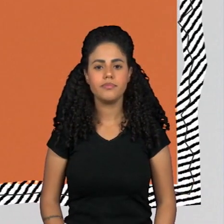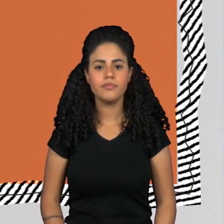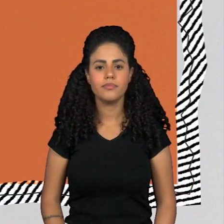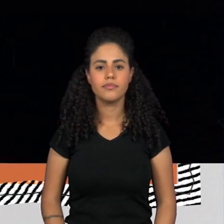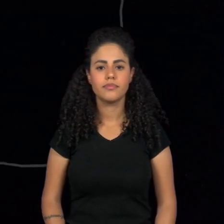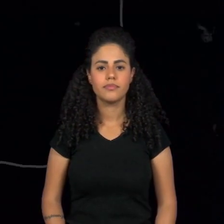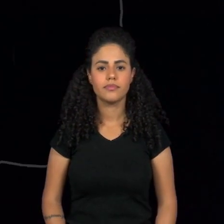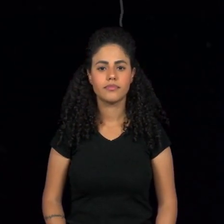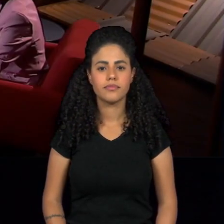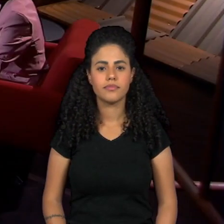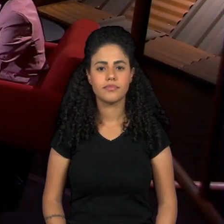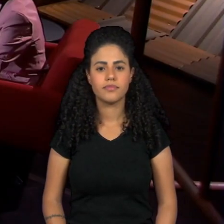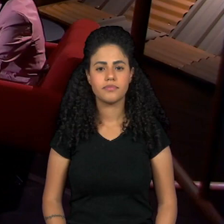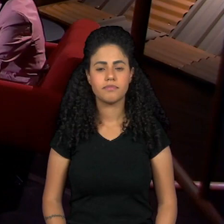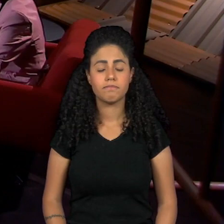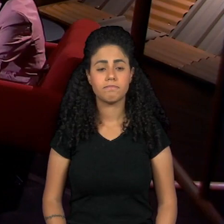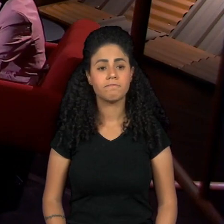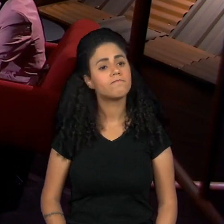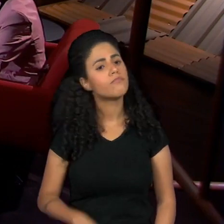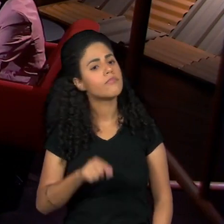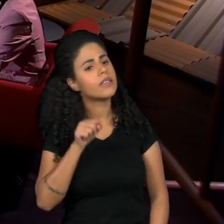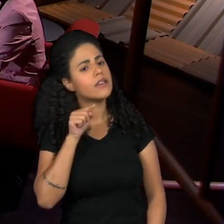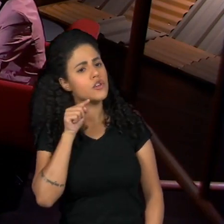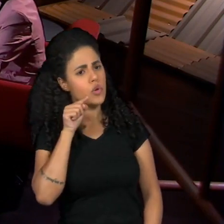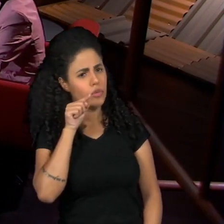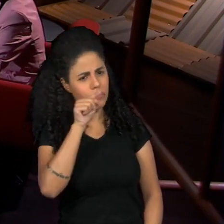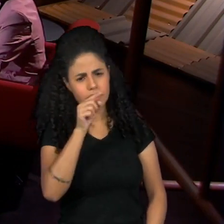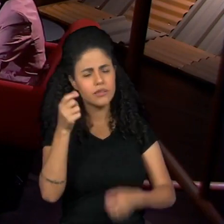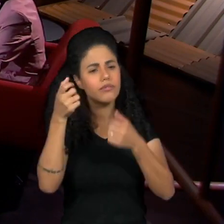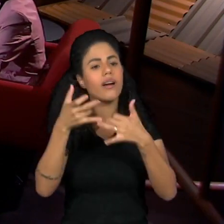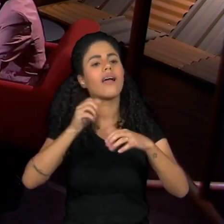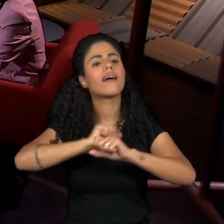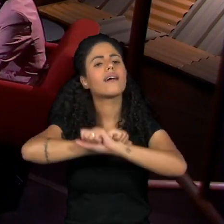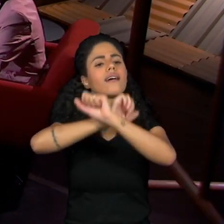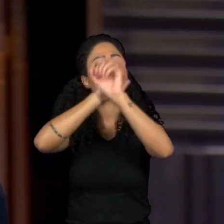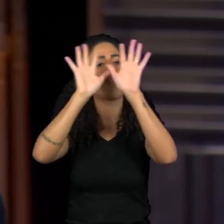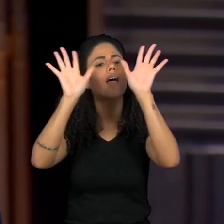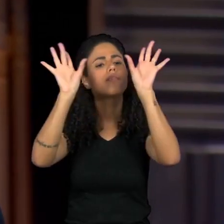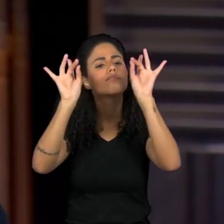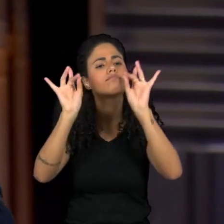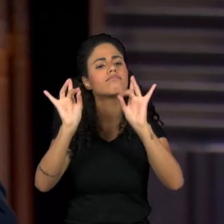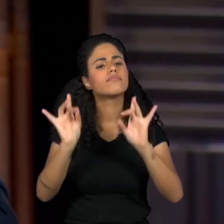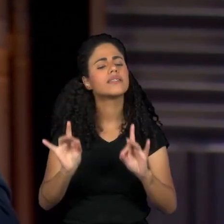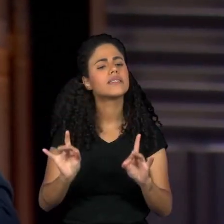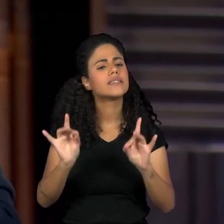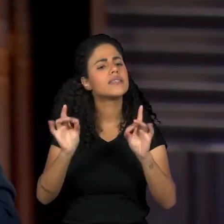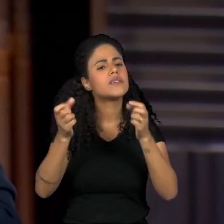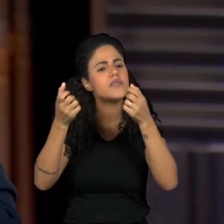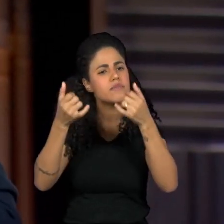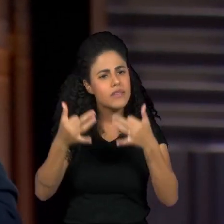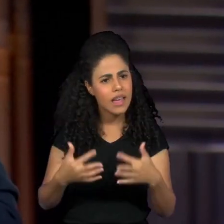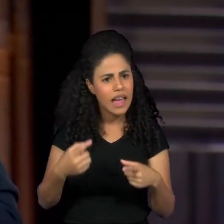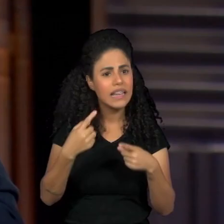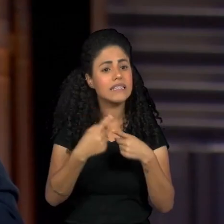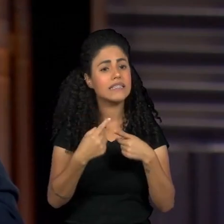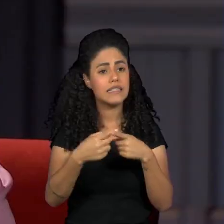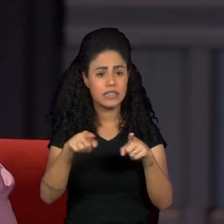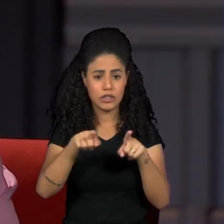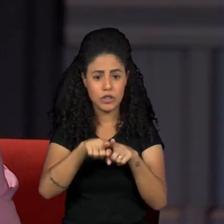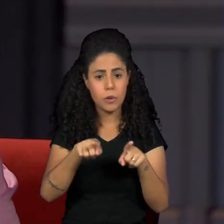Muito irritante. Você fala sobre tudo isso com tanta clareza e um dia desses você falou das